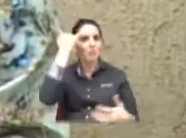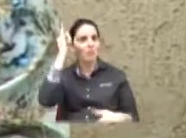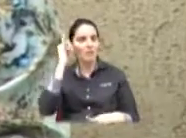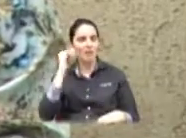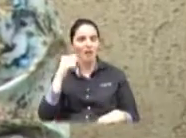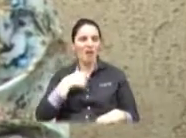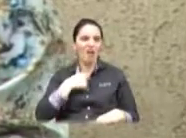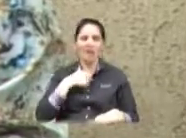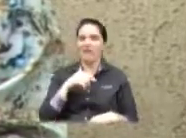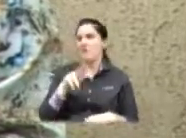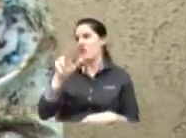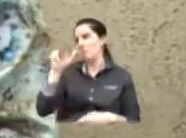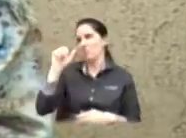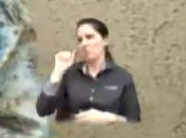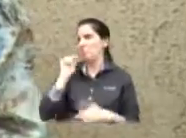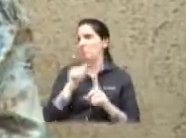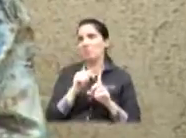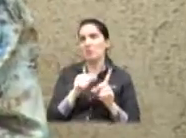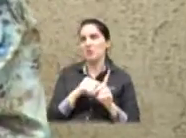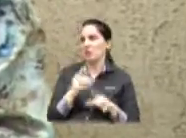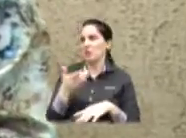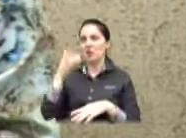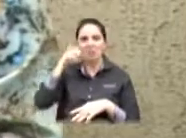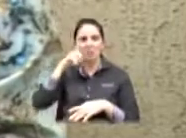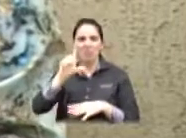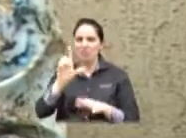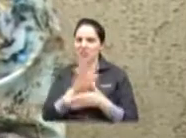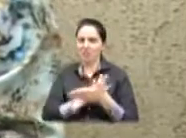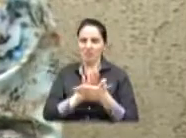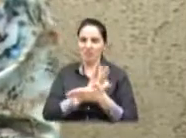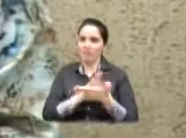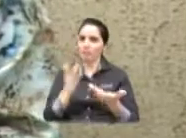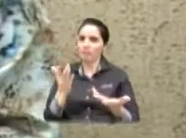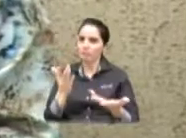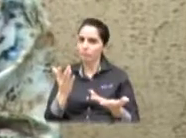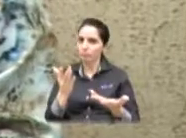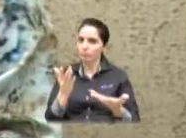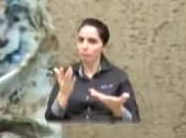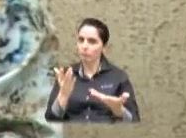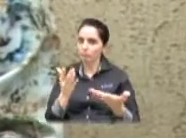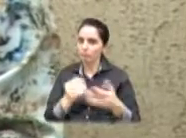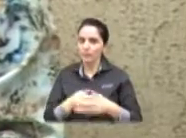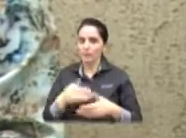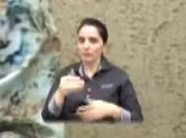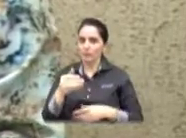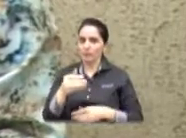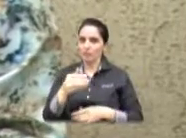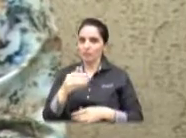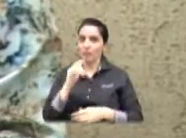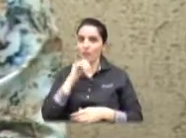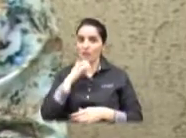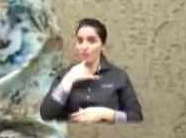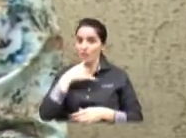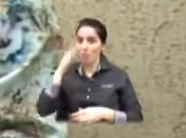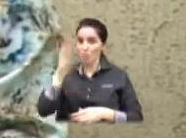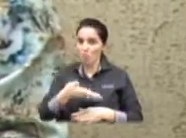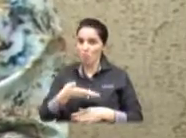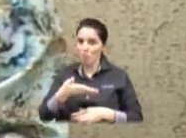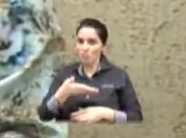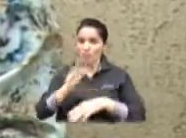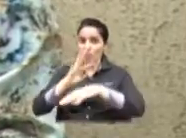vai acontecer certo nós temos aí hoje infelizmente o número de sífilis em